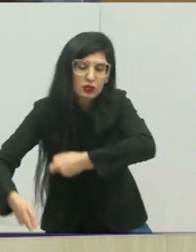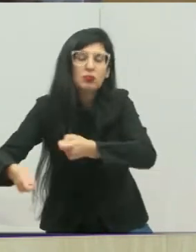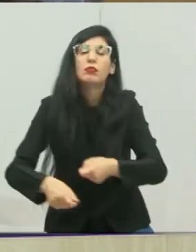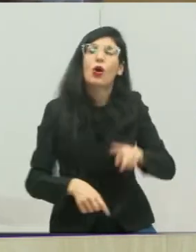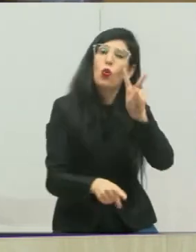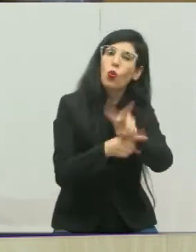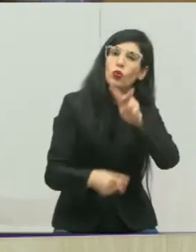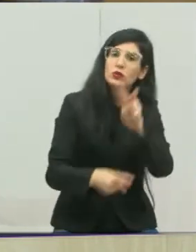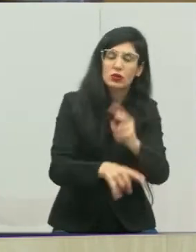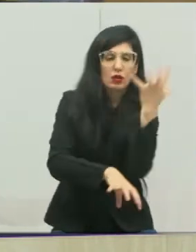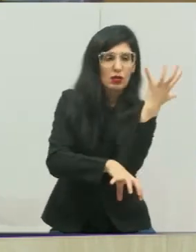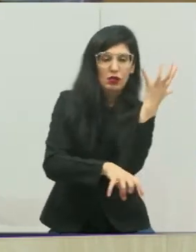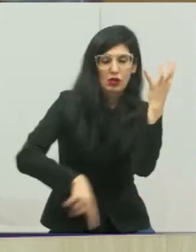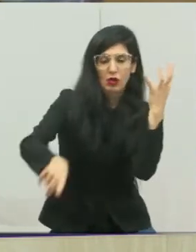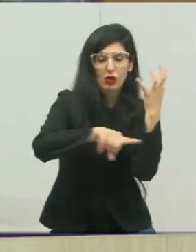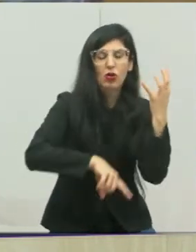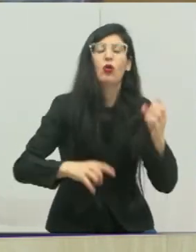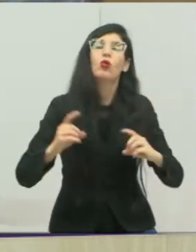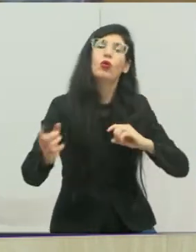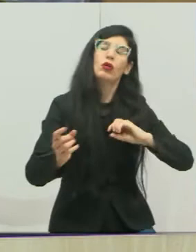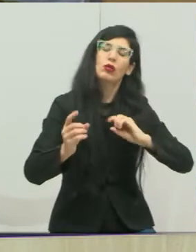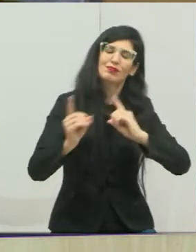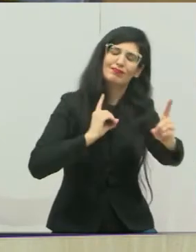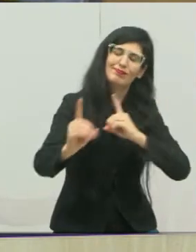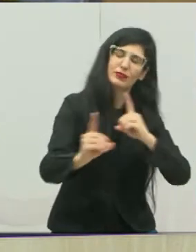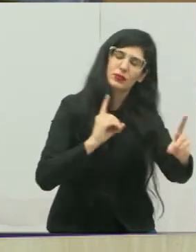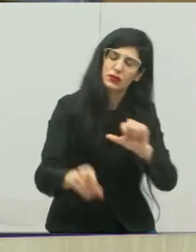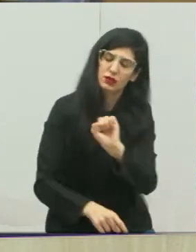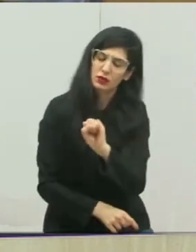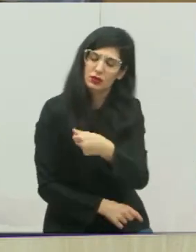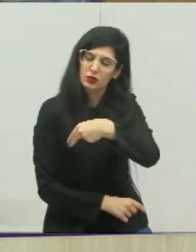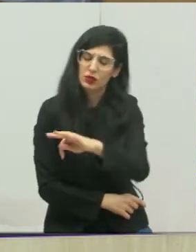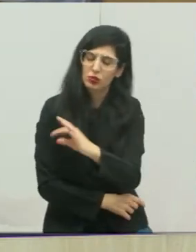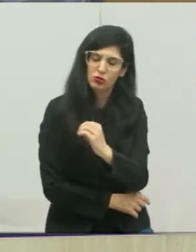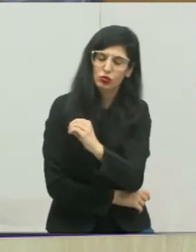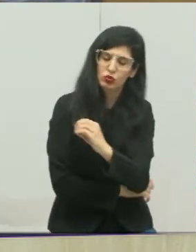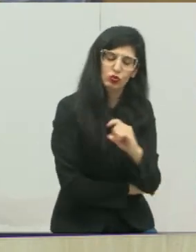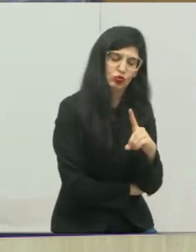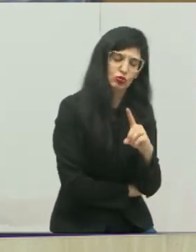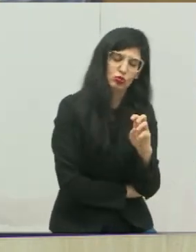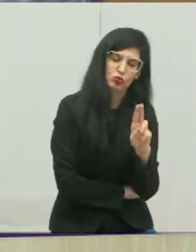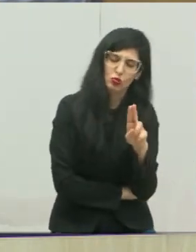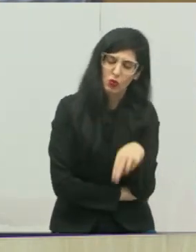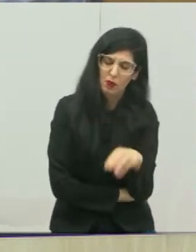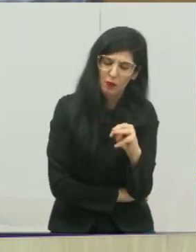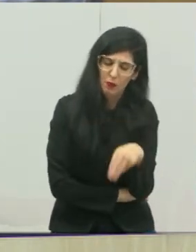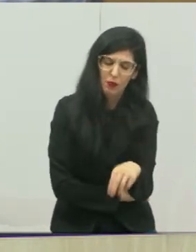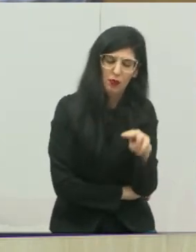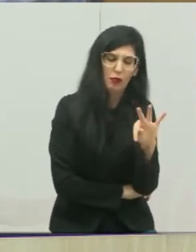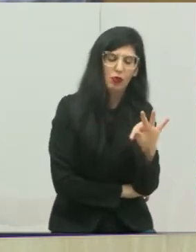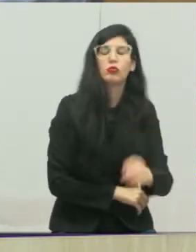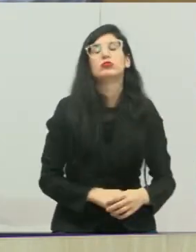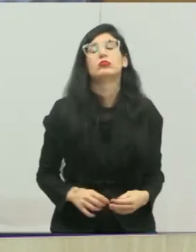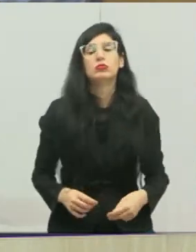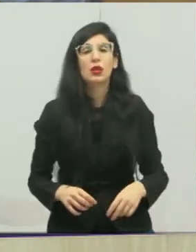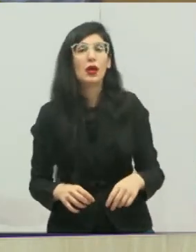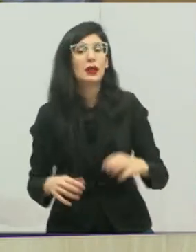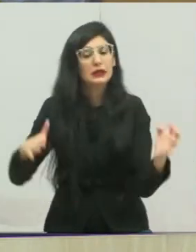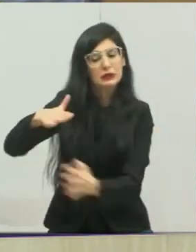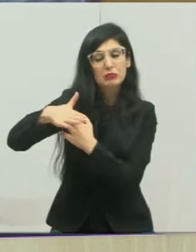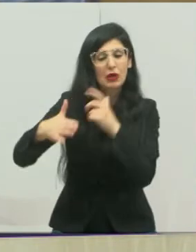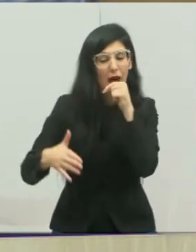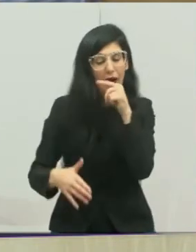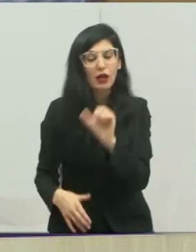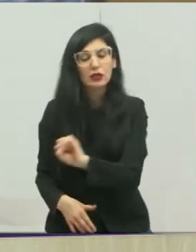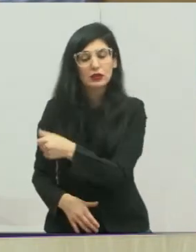ambiental, localizada entre a Avenida Santos Dumont, 207, a Central de Captação de Águas do SAI e o Rio Paraíba. Considerando que esta